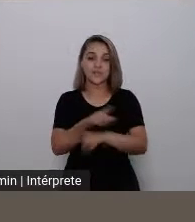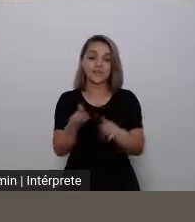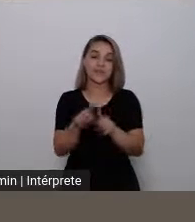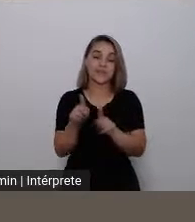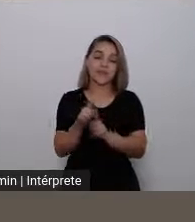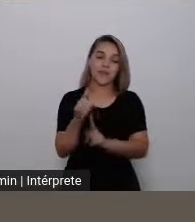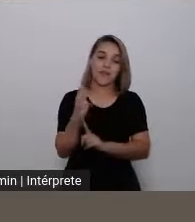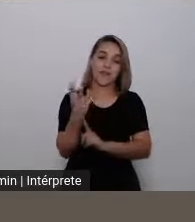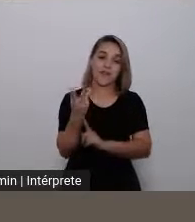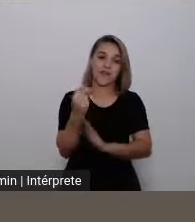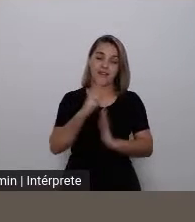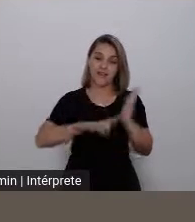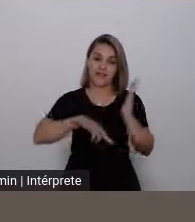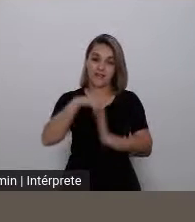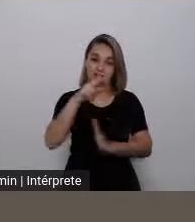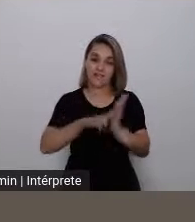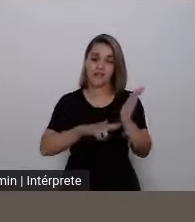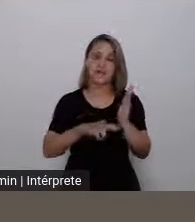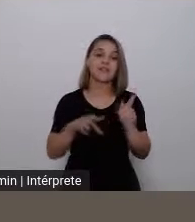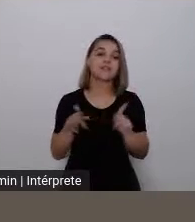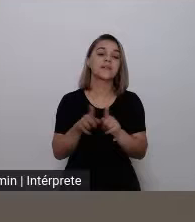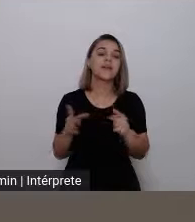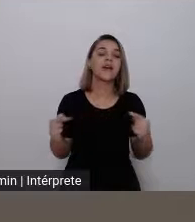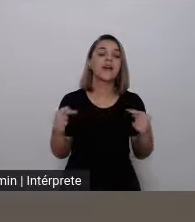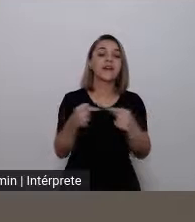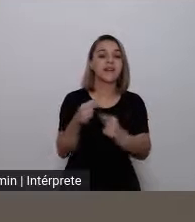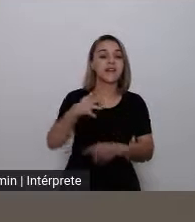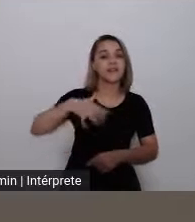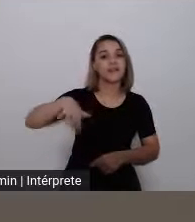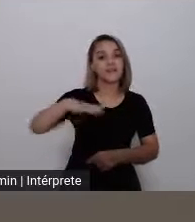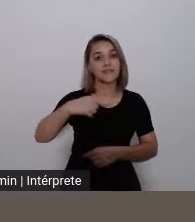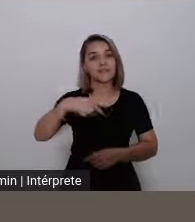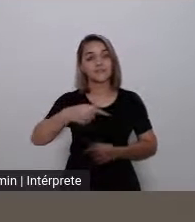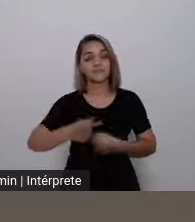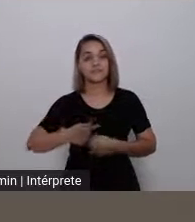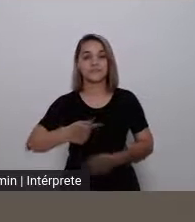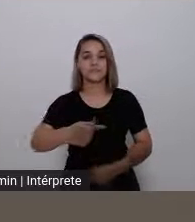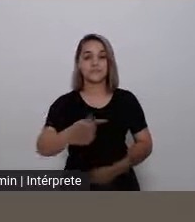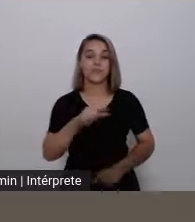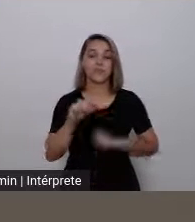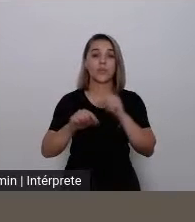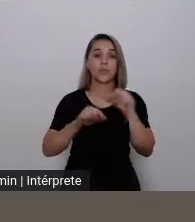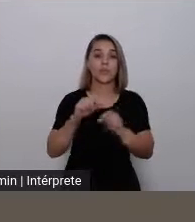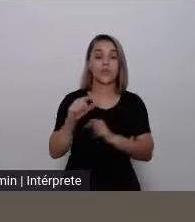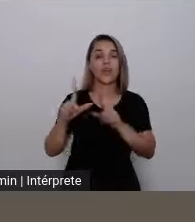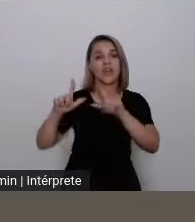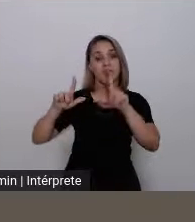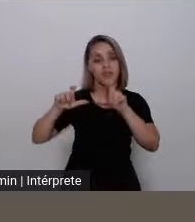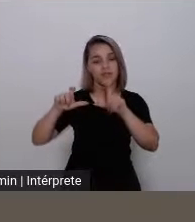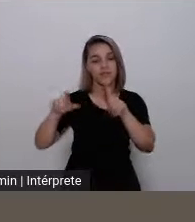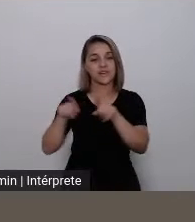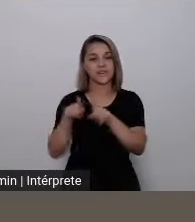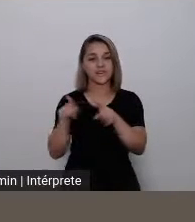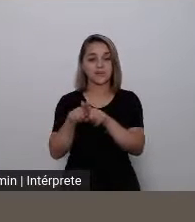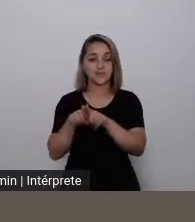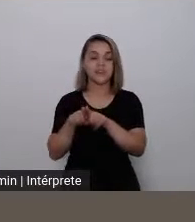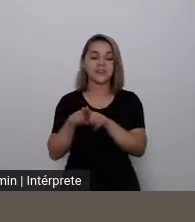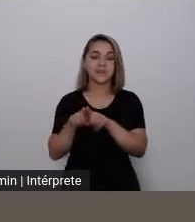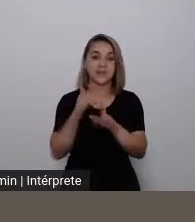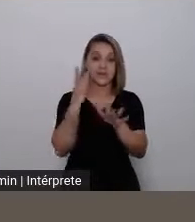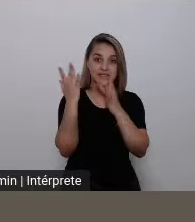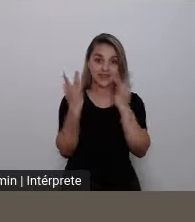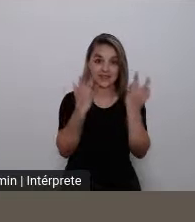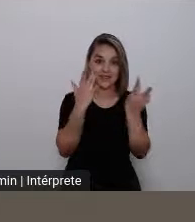uma conversa ligada às áreas ausentes desta semana, que são justamente a fotografia e o cinema.